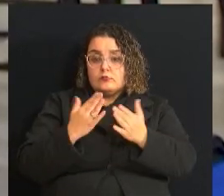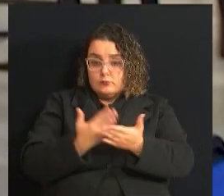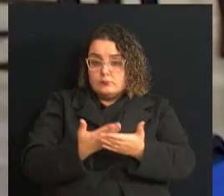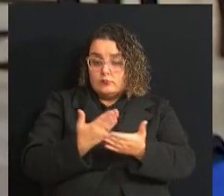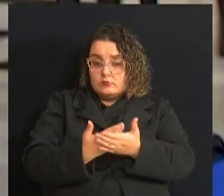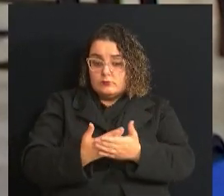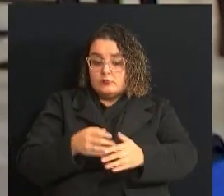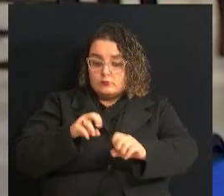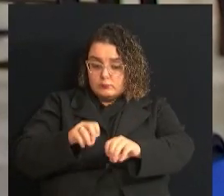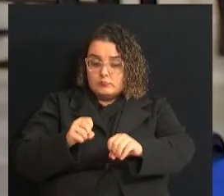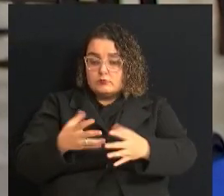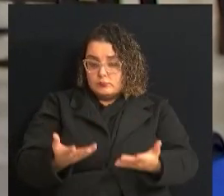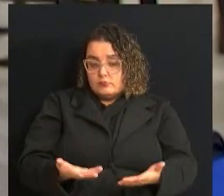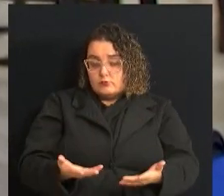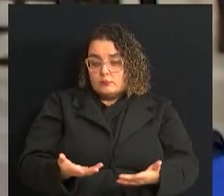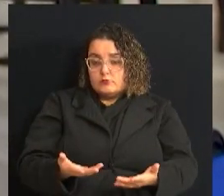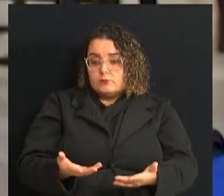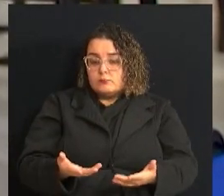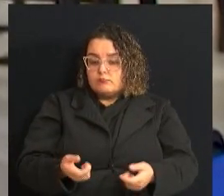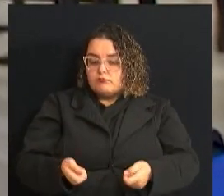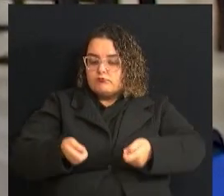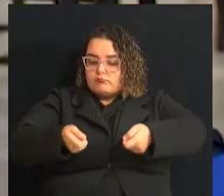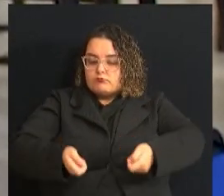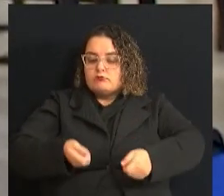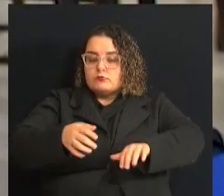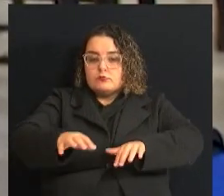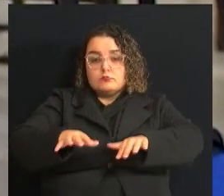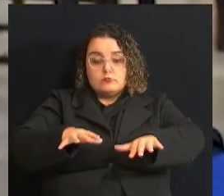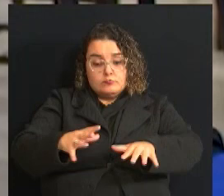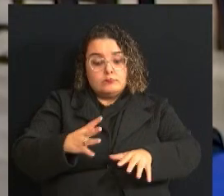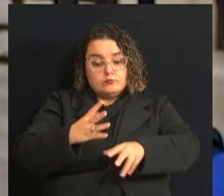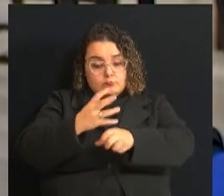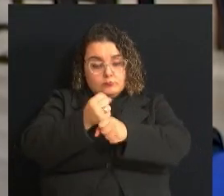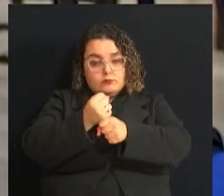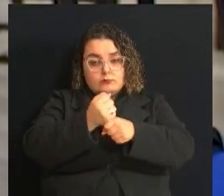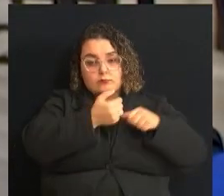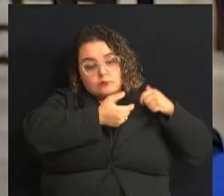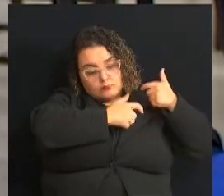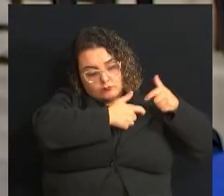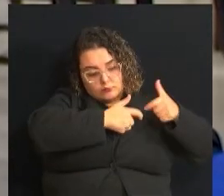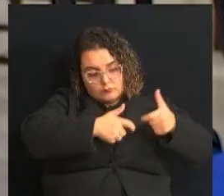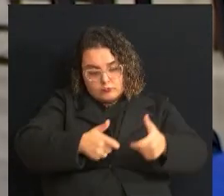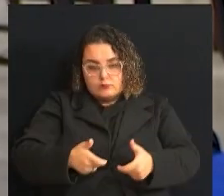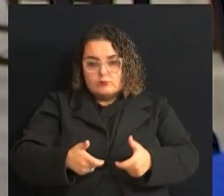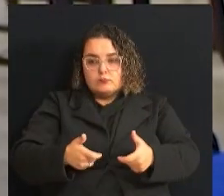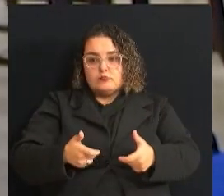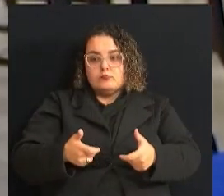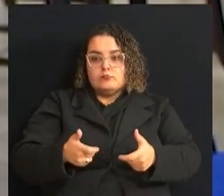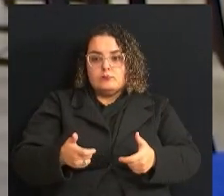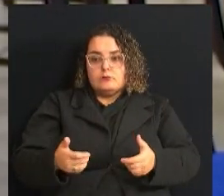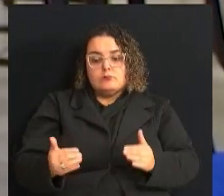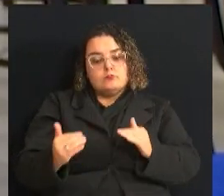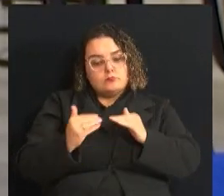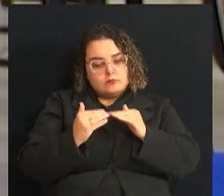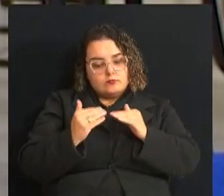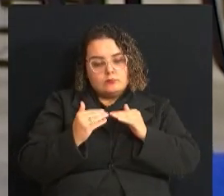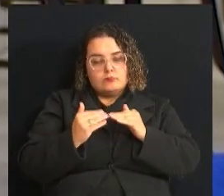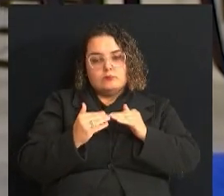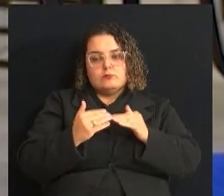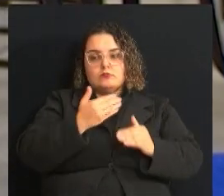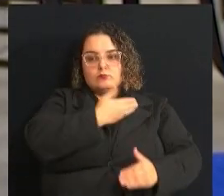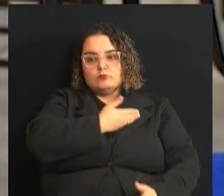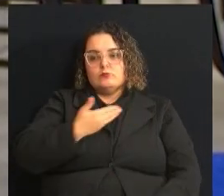um pouco se consolidar como um movimento, né, conservador associado ao atual governo, para